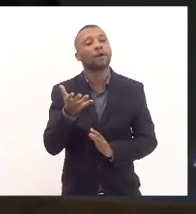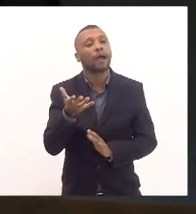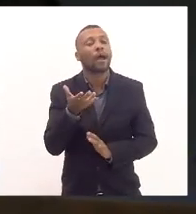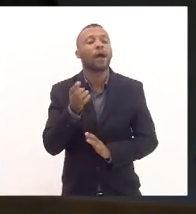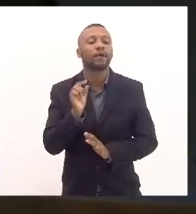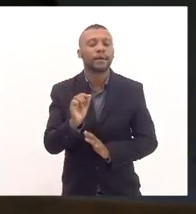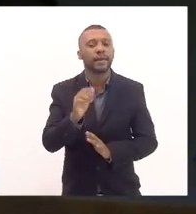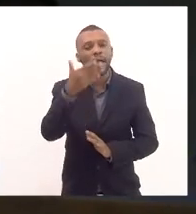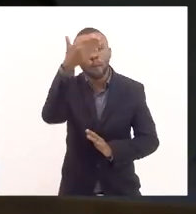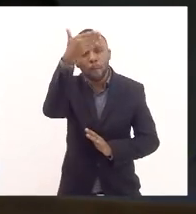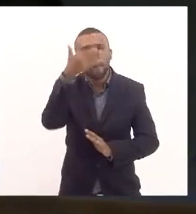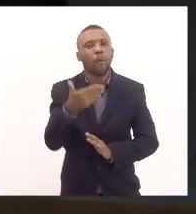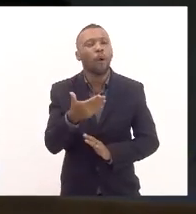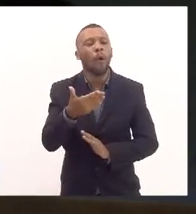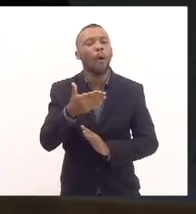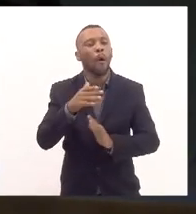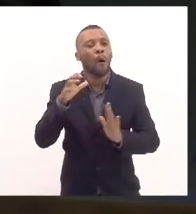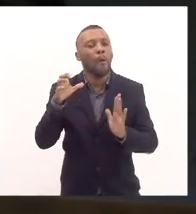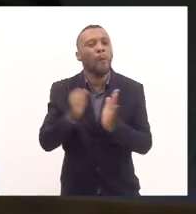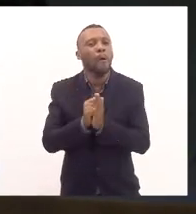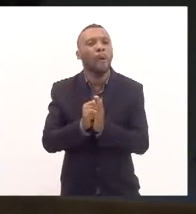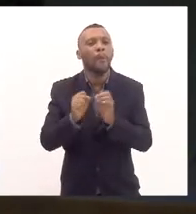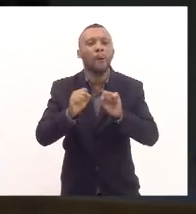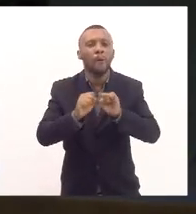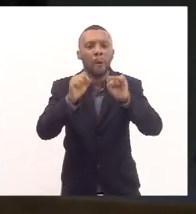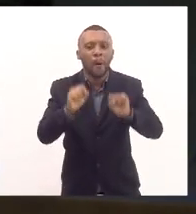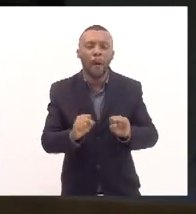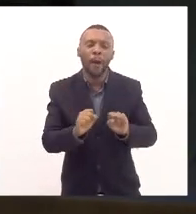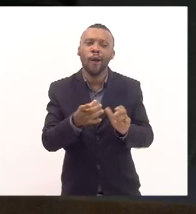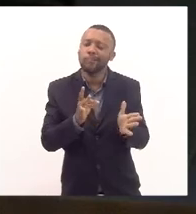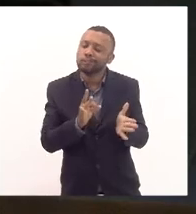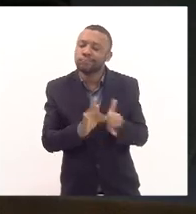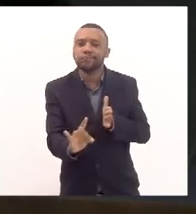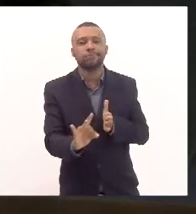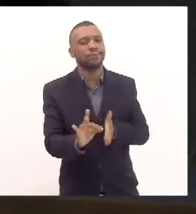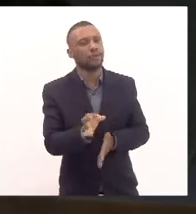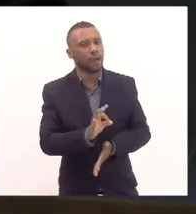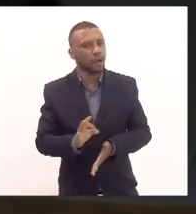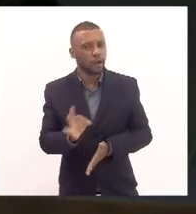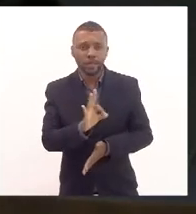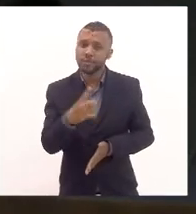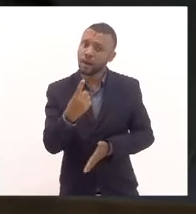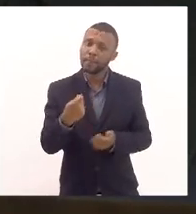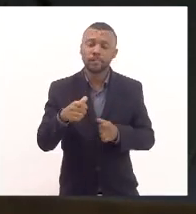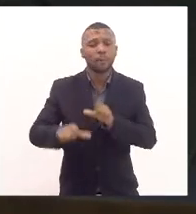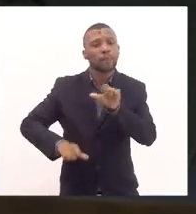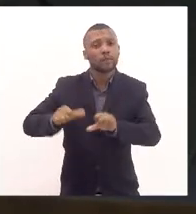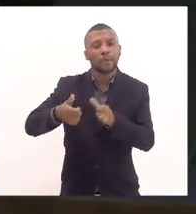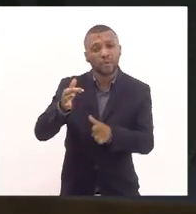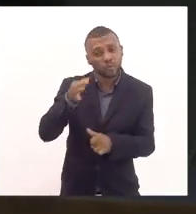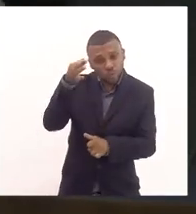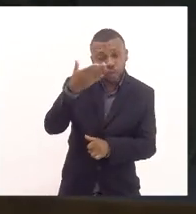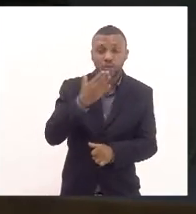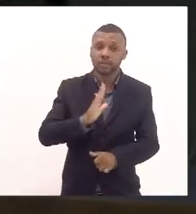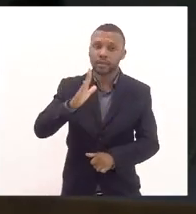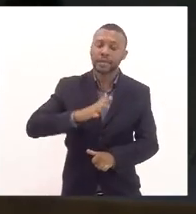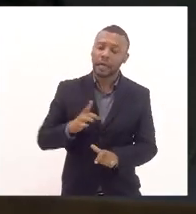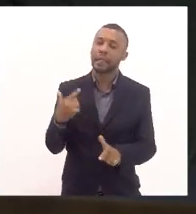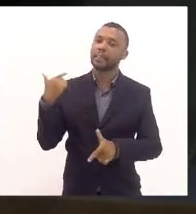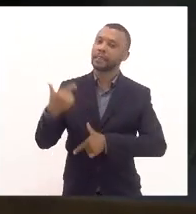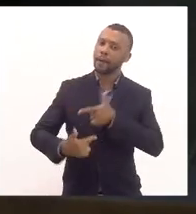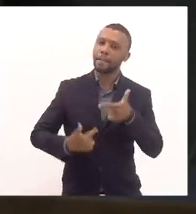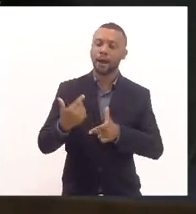seja constatado aqui que esse sistema eu não estou satisfeito com ele e precisamos mudar para que o candidato tenha mais